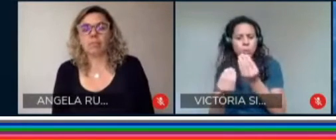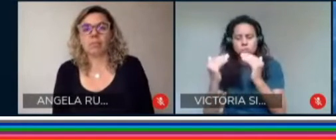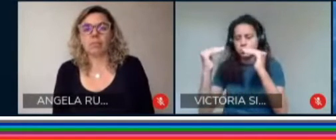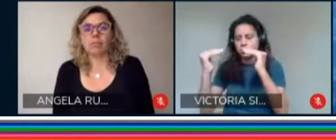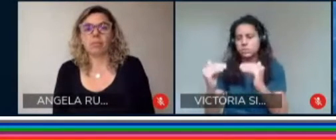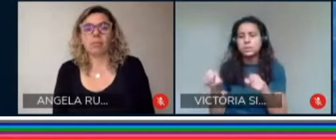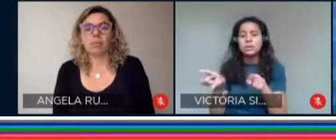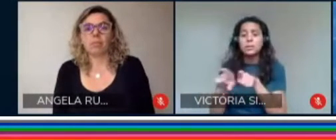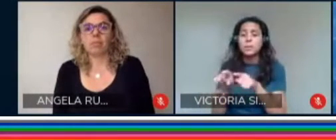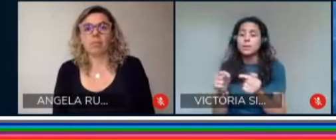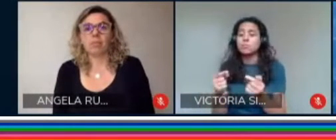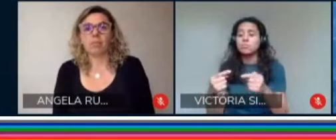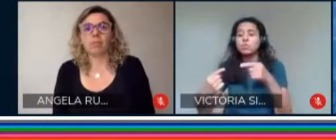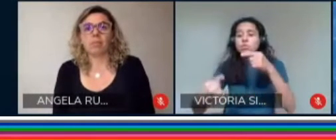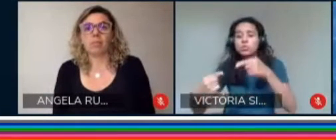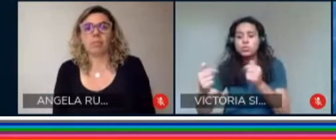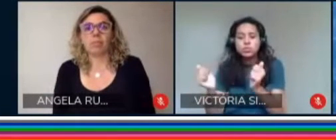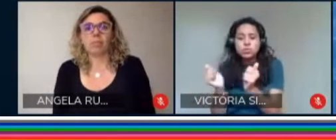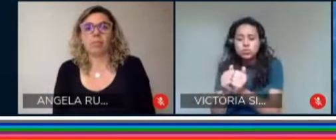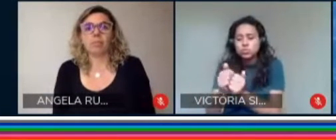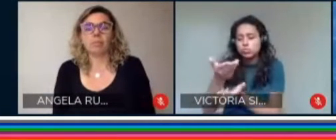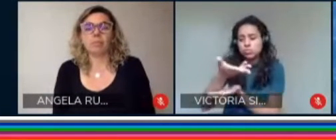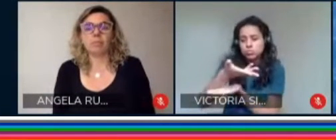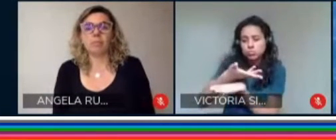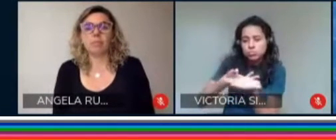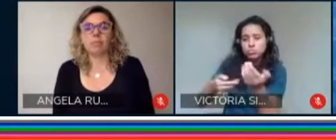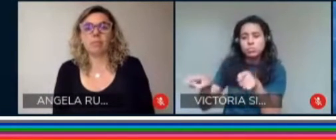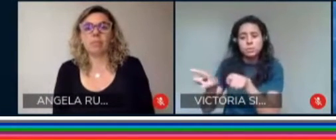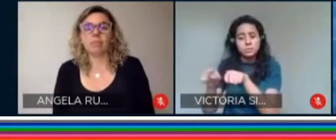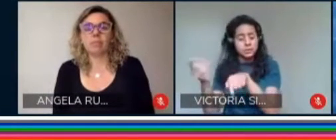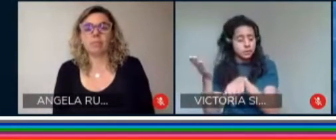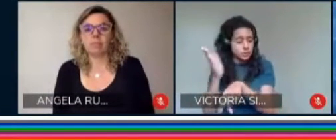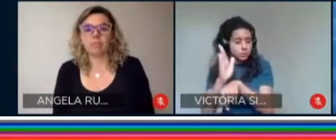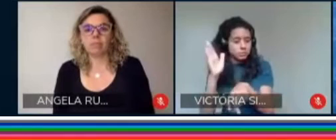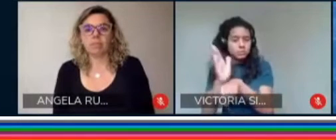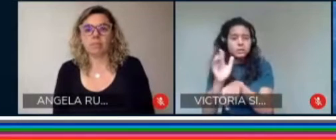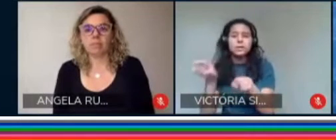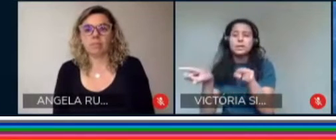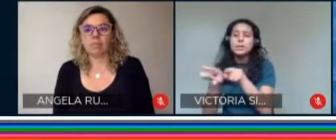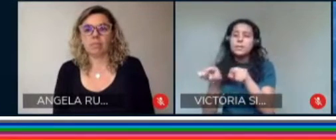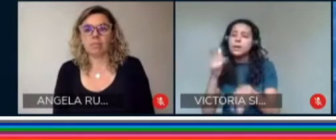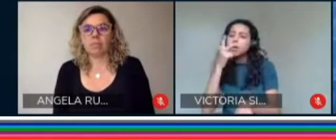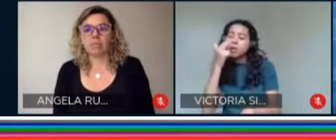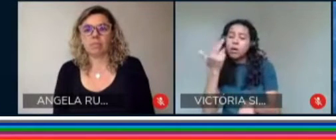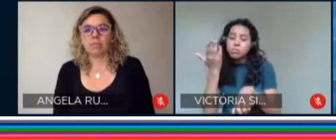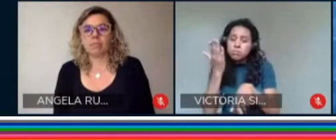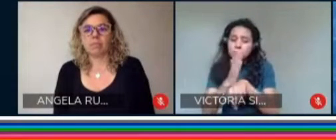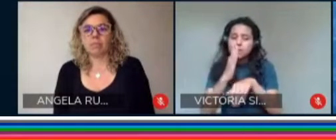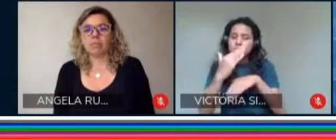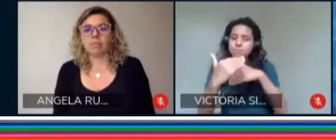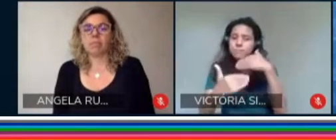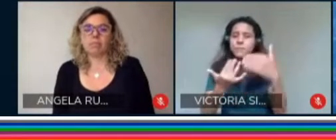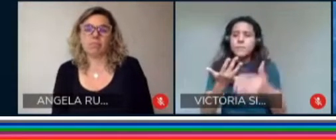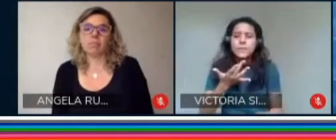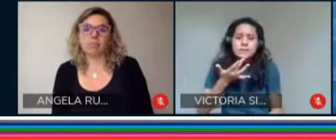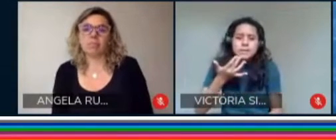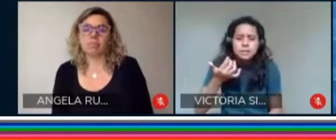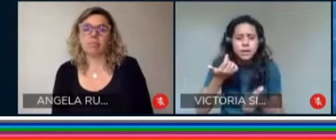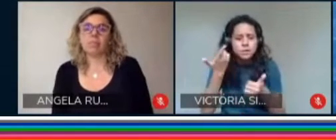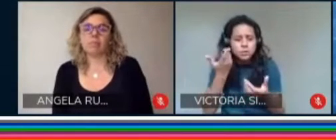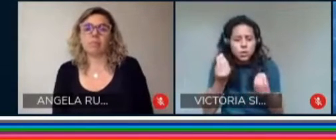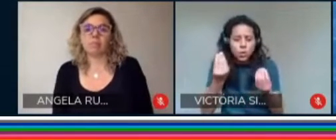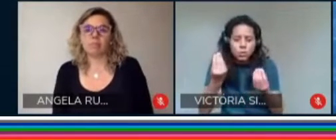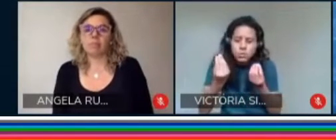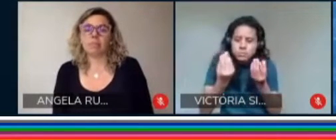que você está seguindo, conduzir, né? Que seria um equivalente ao orientar, facilitar, porque o orientador já tem uma carga de